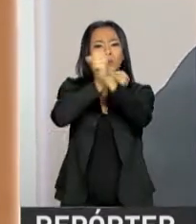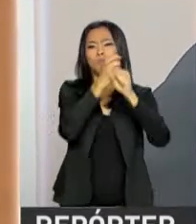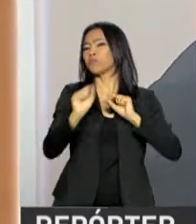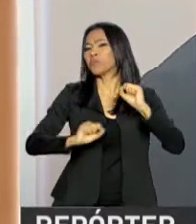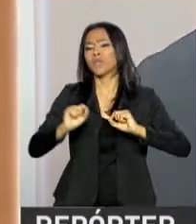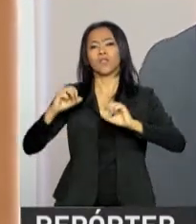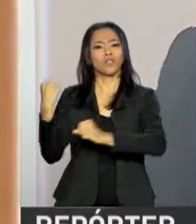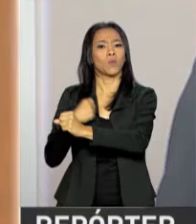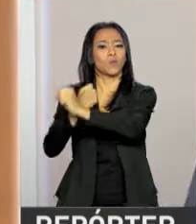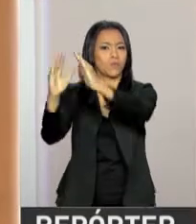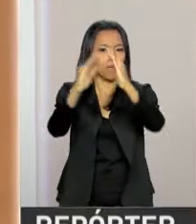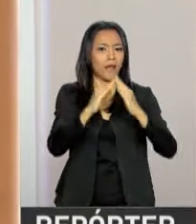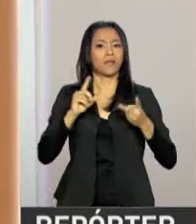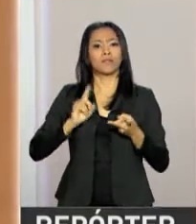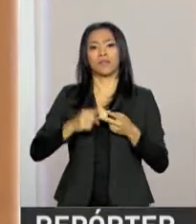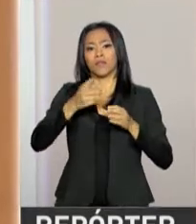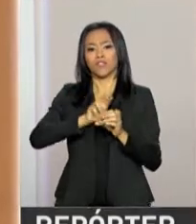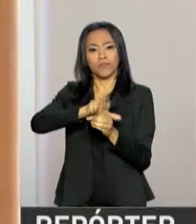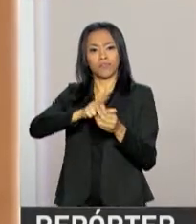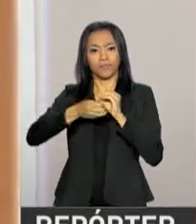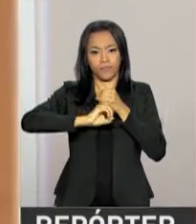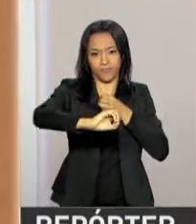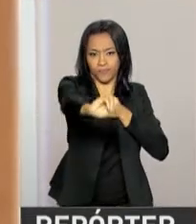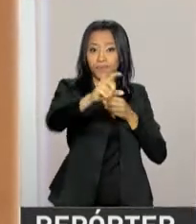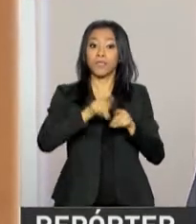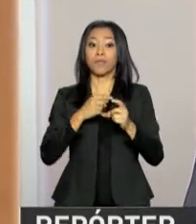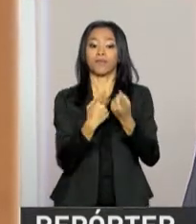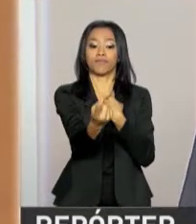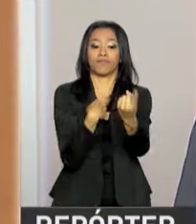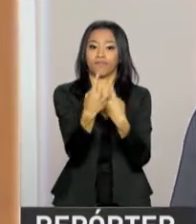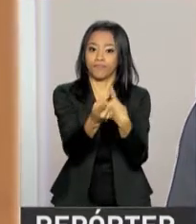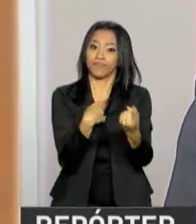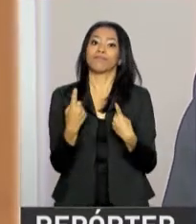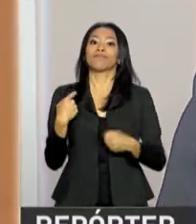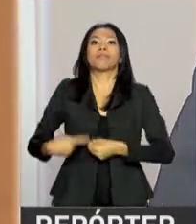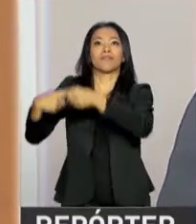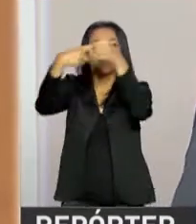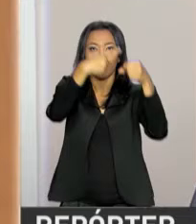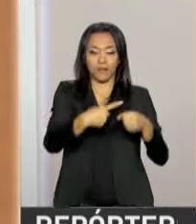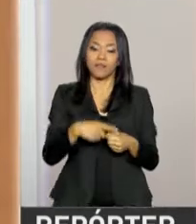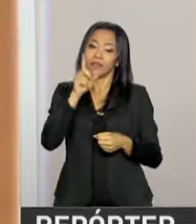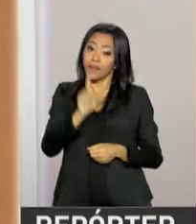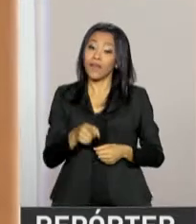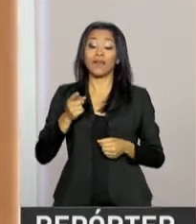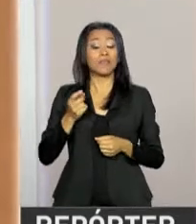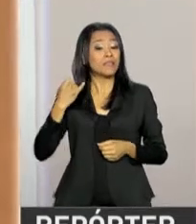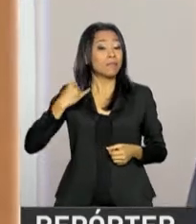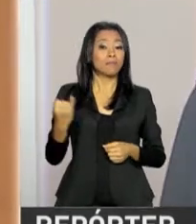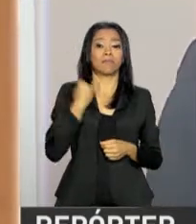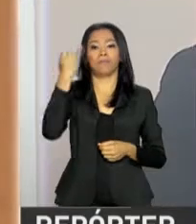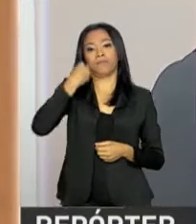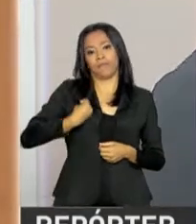de saneamento obras de mobilidade e fundamentalmente as obras de mobilidade urbana que fazem a diferença na vida das